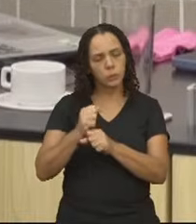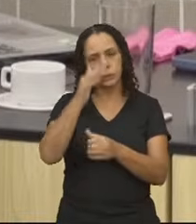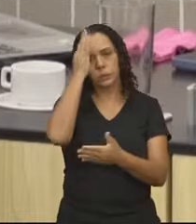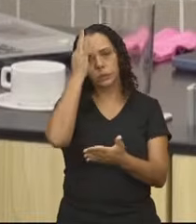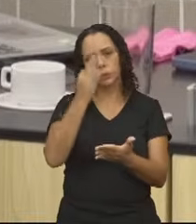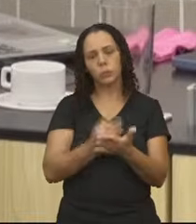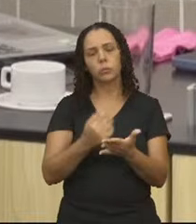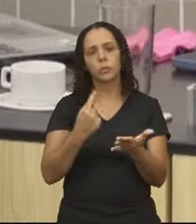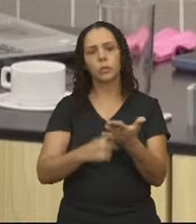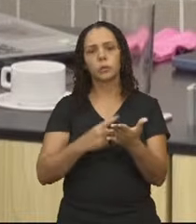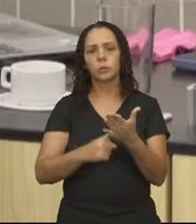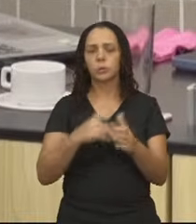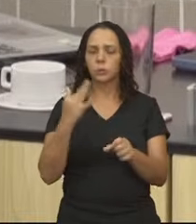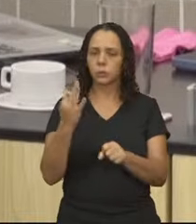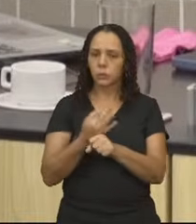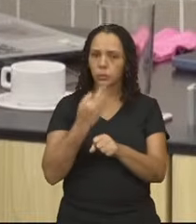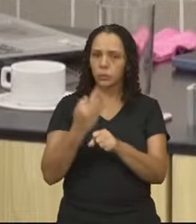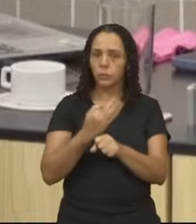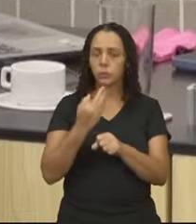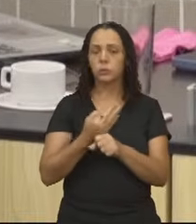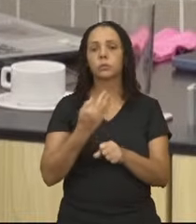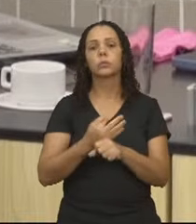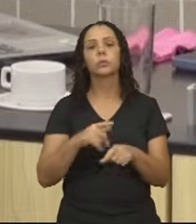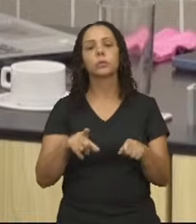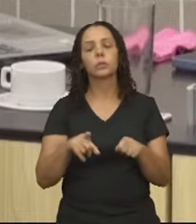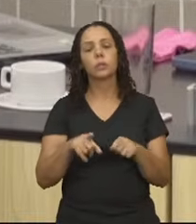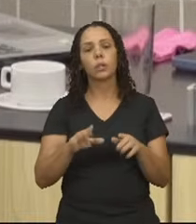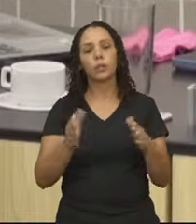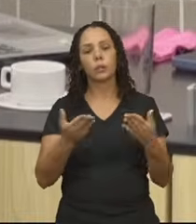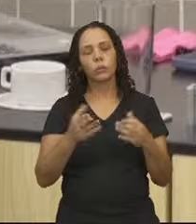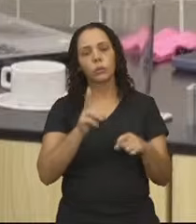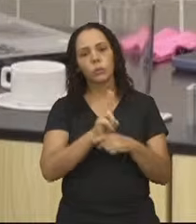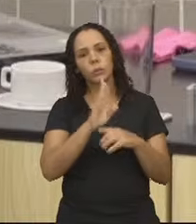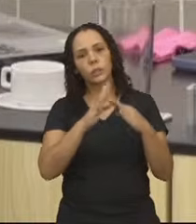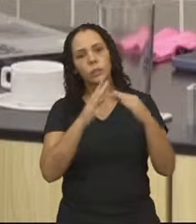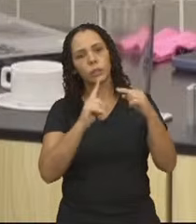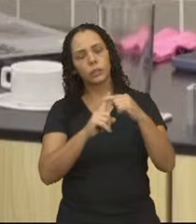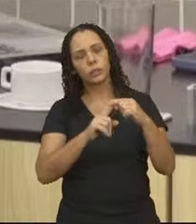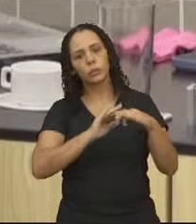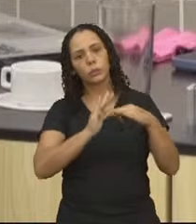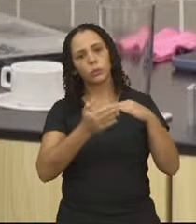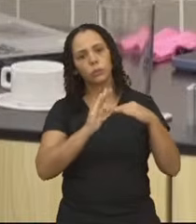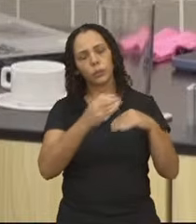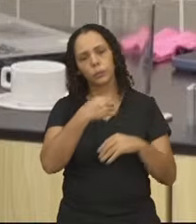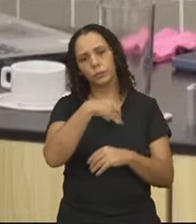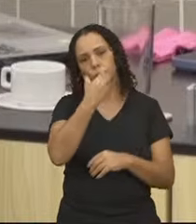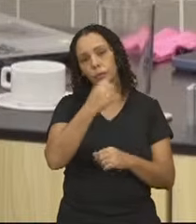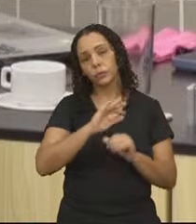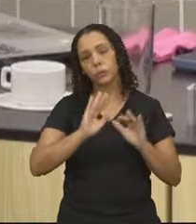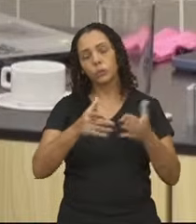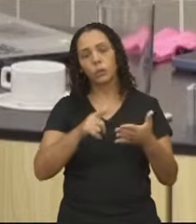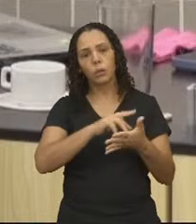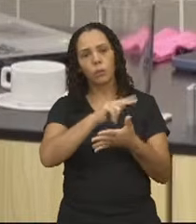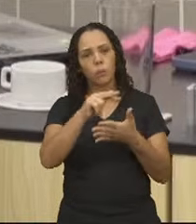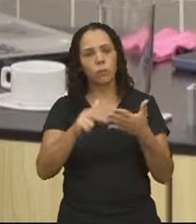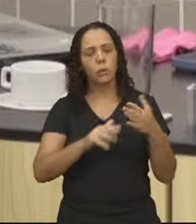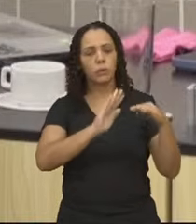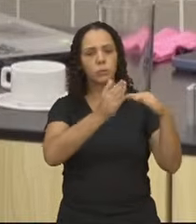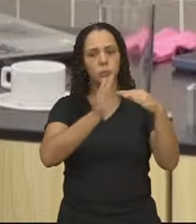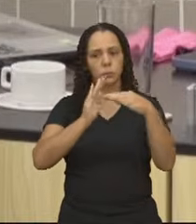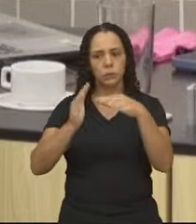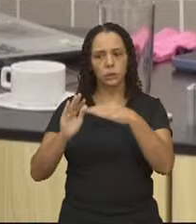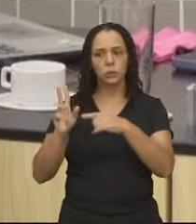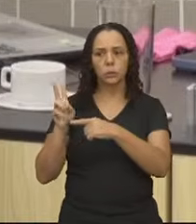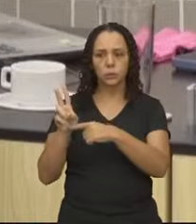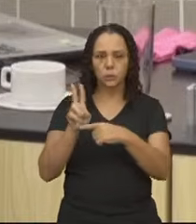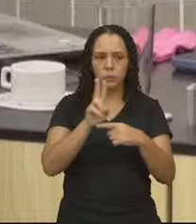perseverança. Atualmente, dirige a Igreja do Jardim Paraíso, após já ter passado por diversas congregações da cidade,